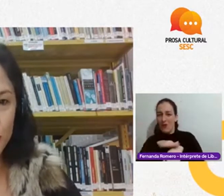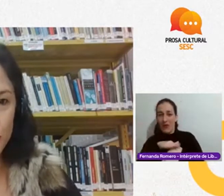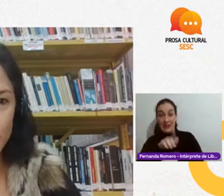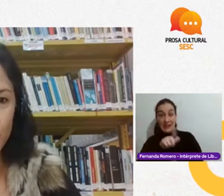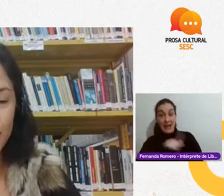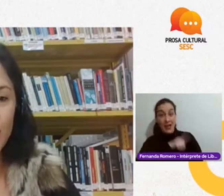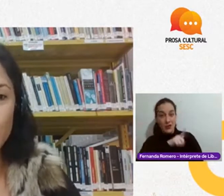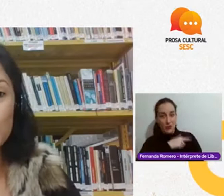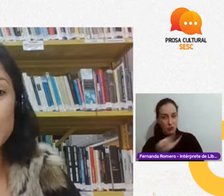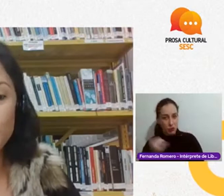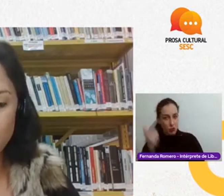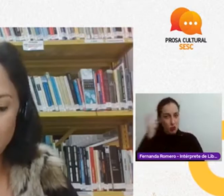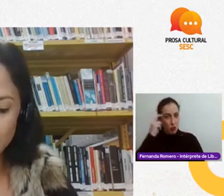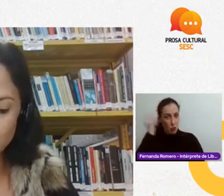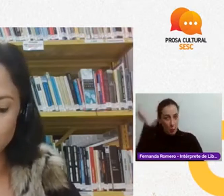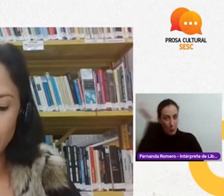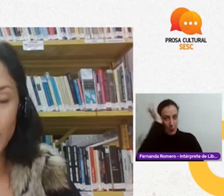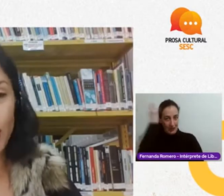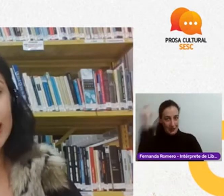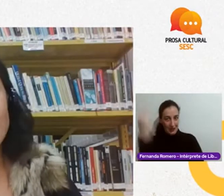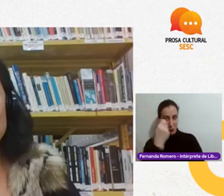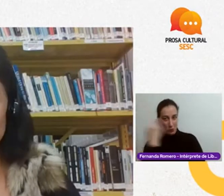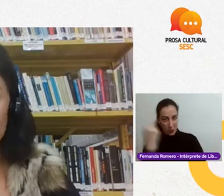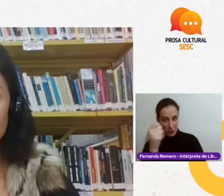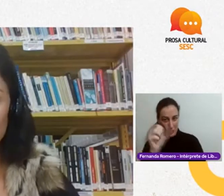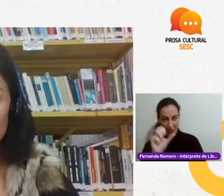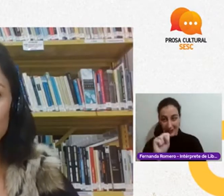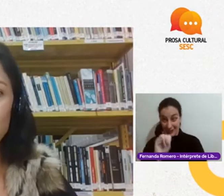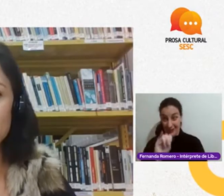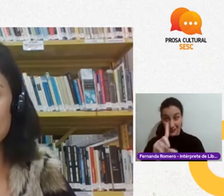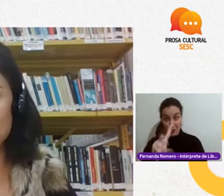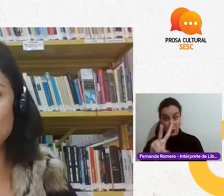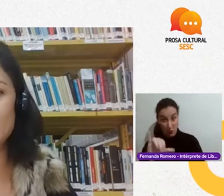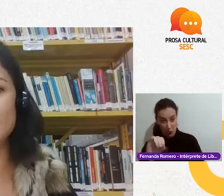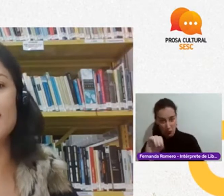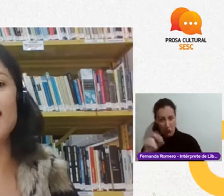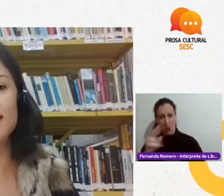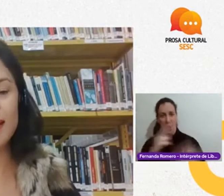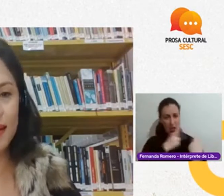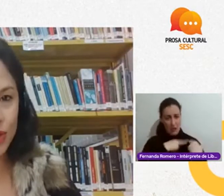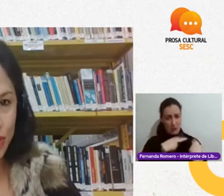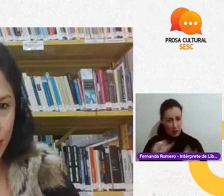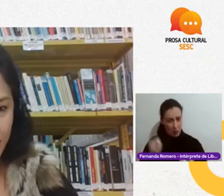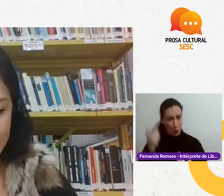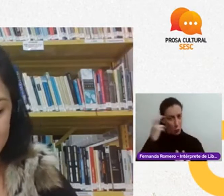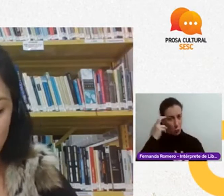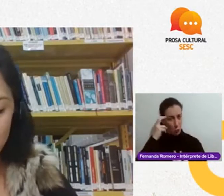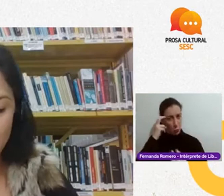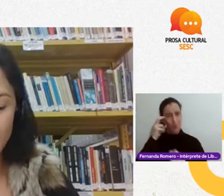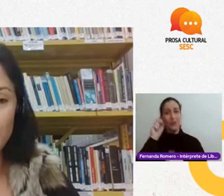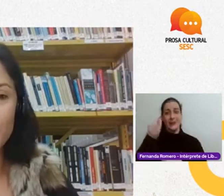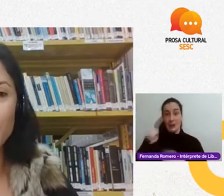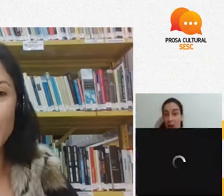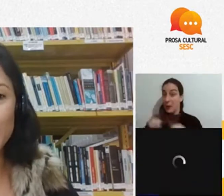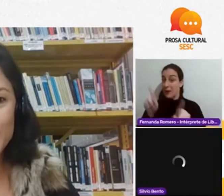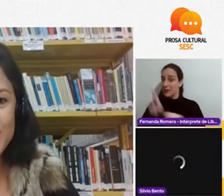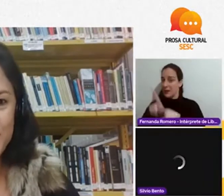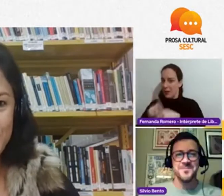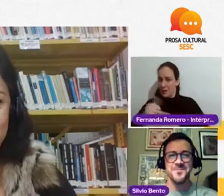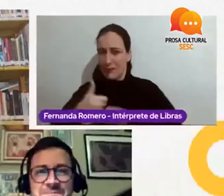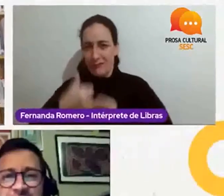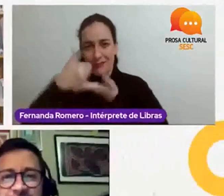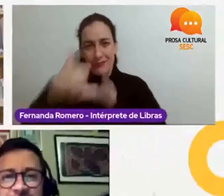Rio Grande do Sul, o Silvio Bento, que cuida não só da cultura, mas também de assistência e de educação. Boa